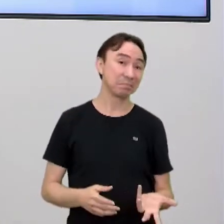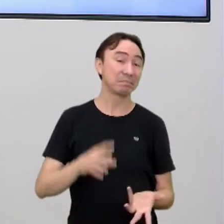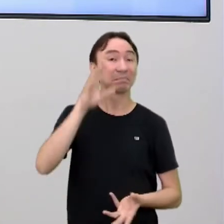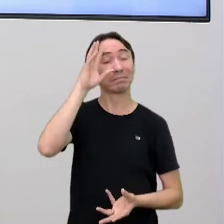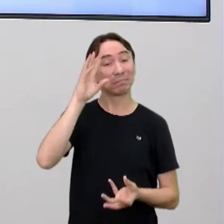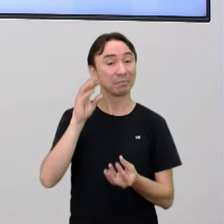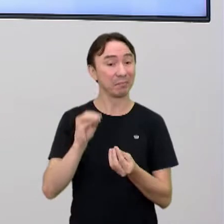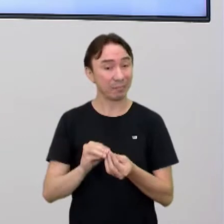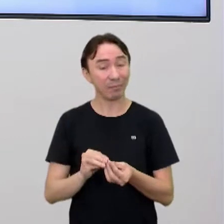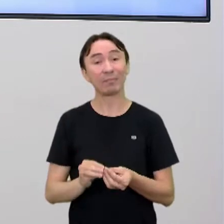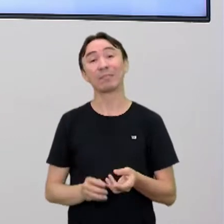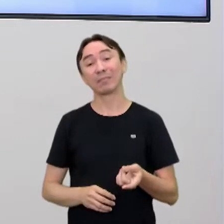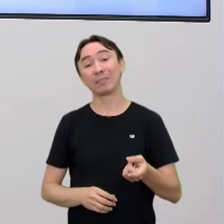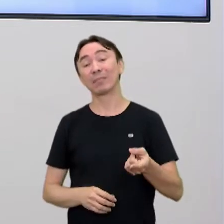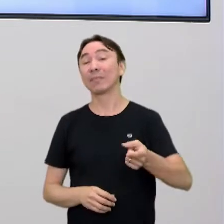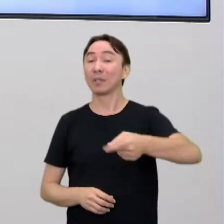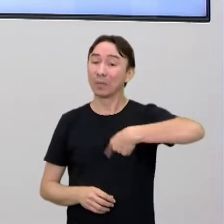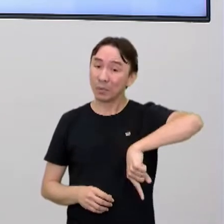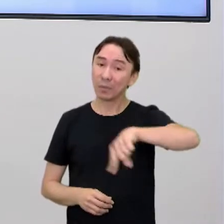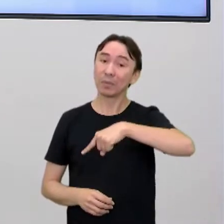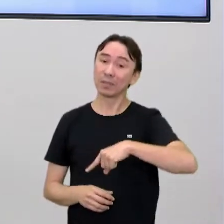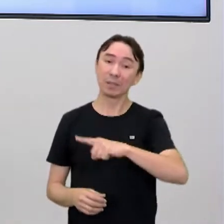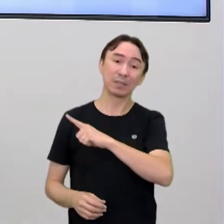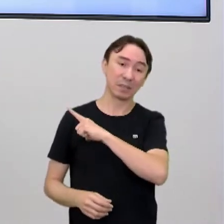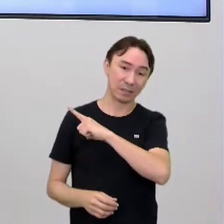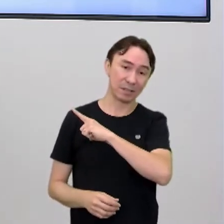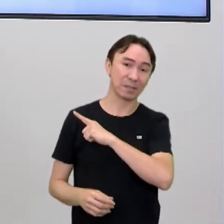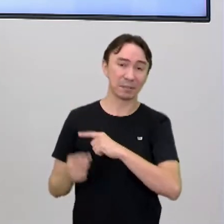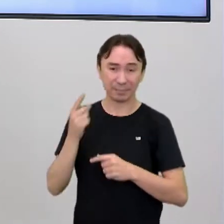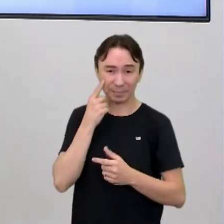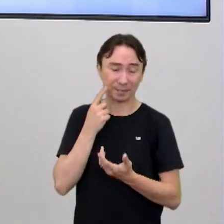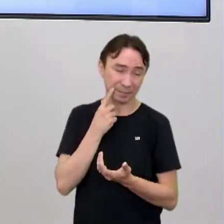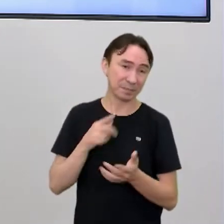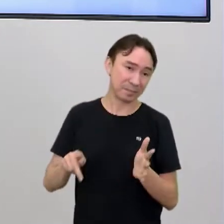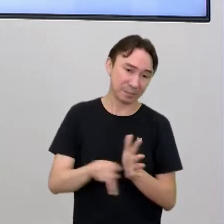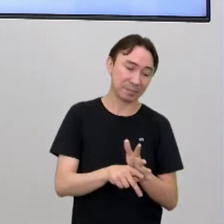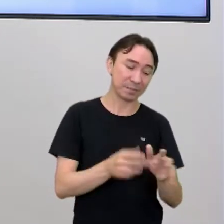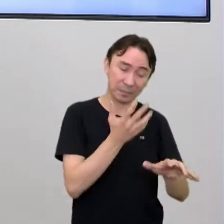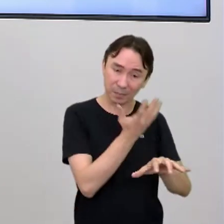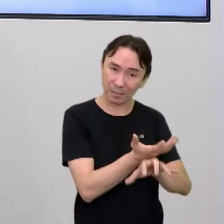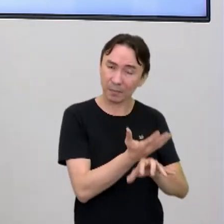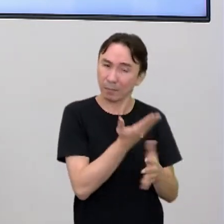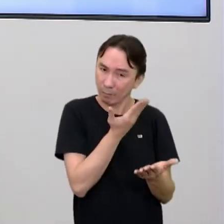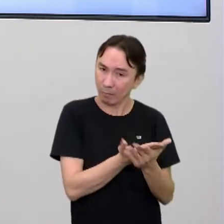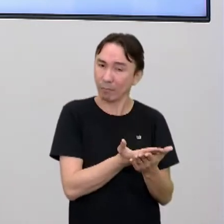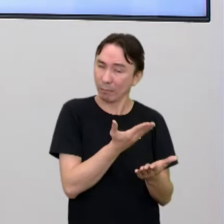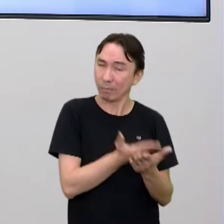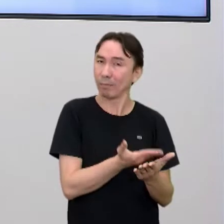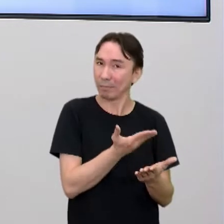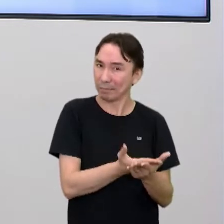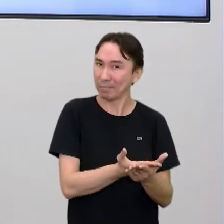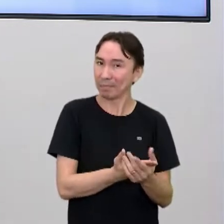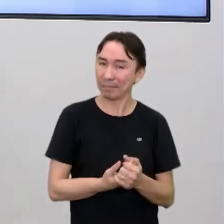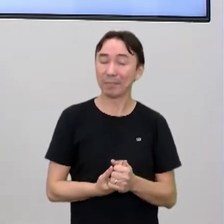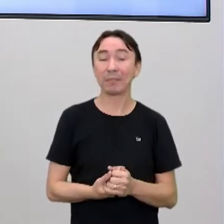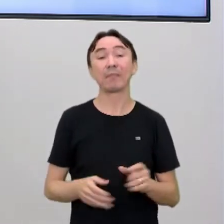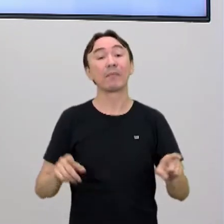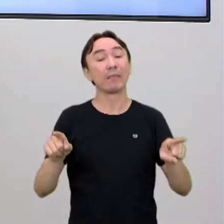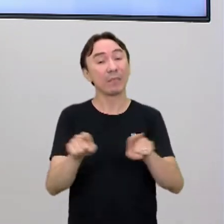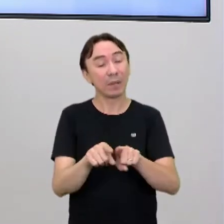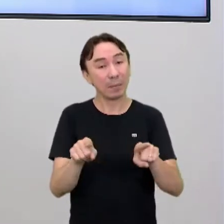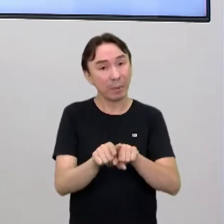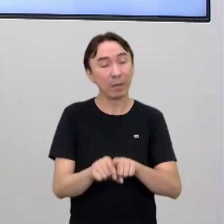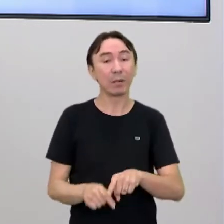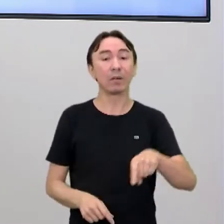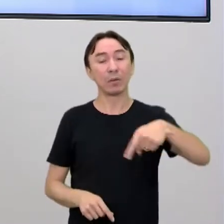desenvolver o nosso componente. Uma das coisas também que a gente tem que deixar frisado aqui é que na mesma pegada em que a